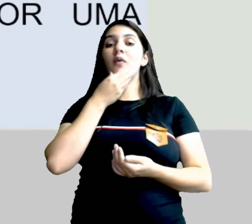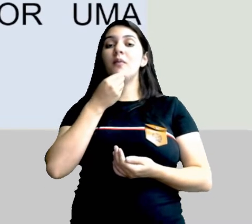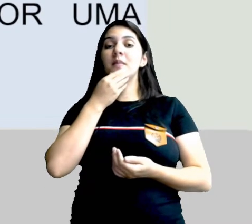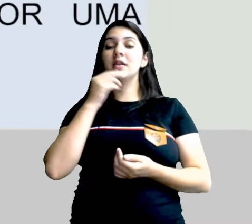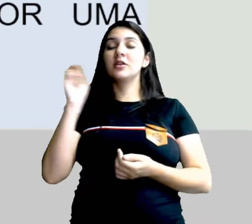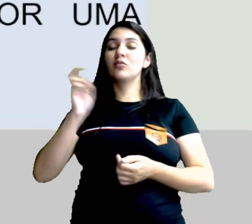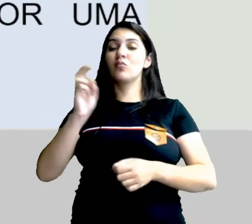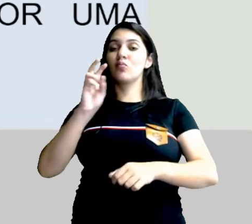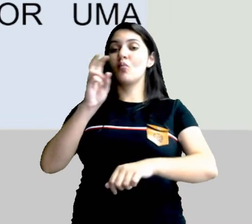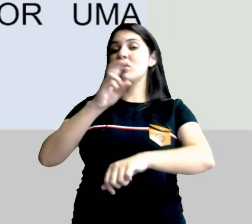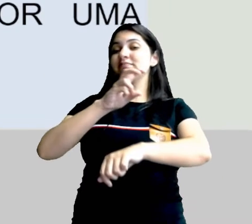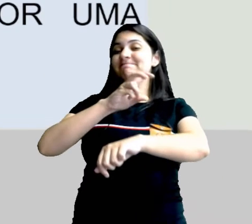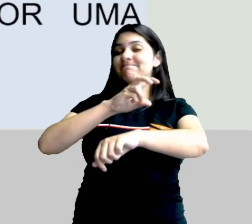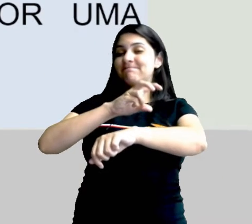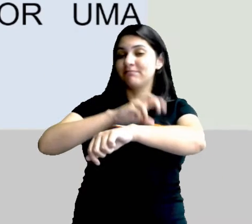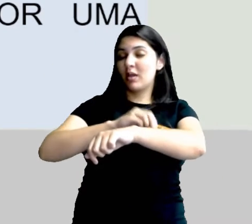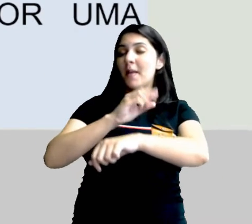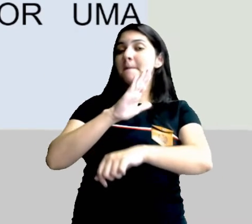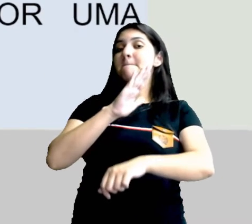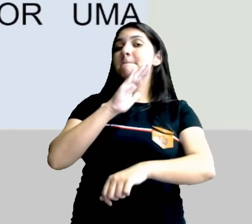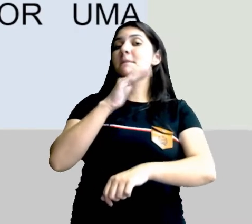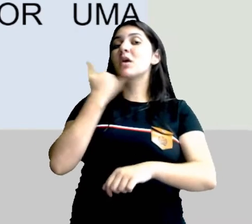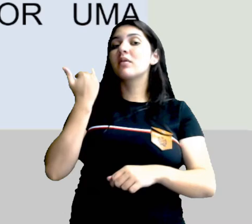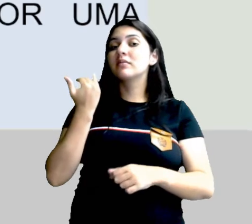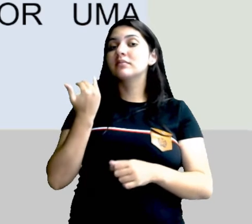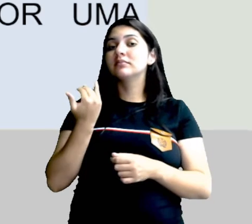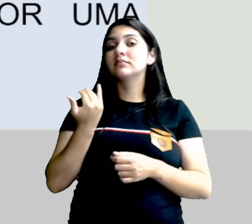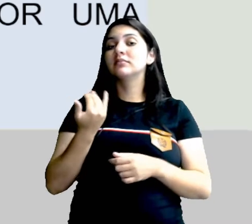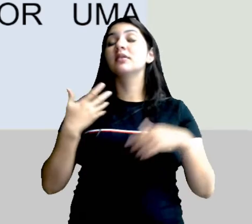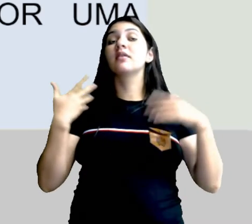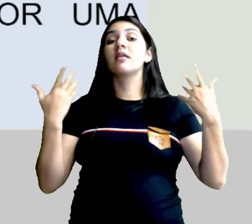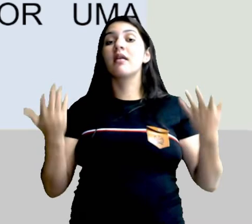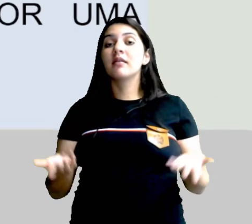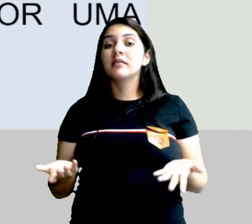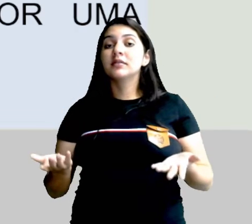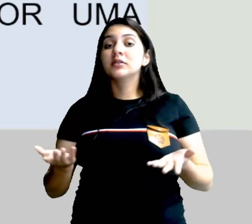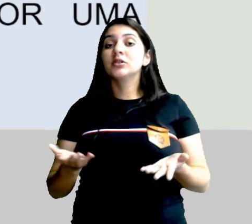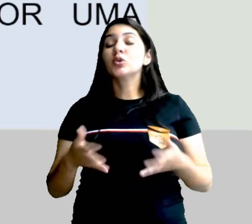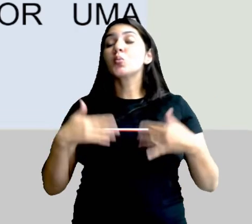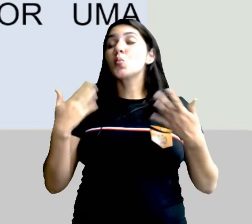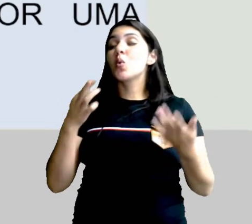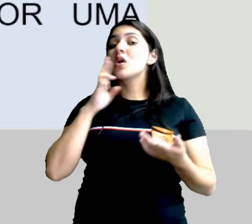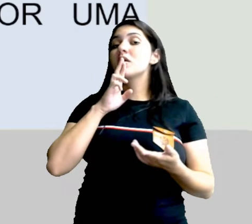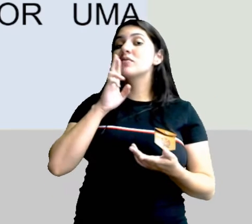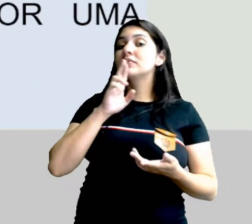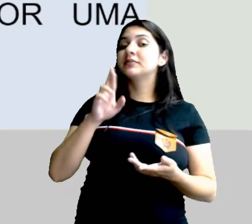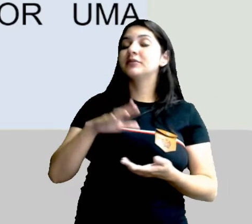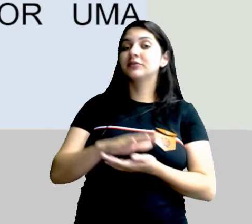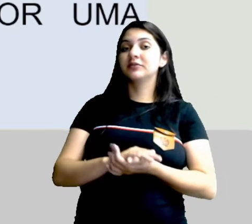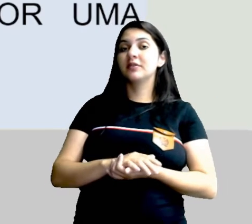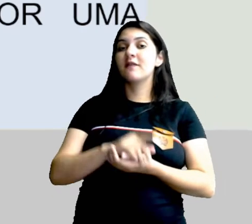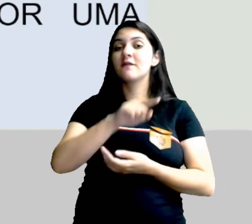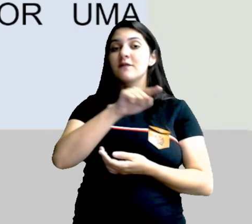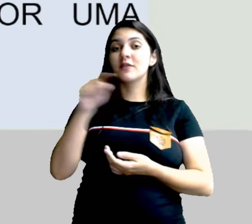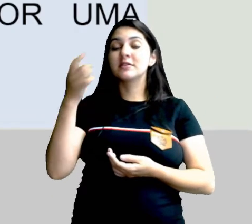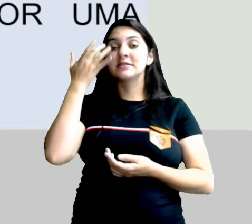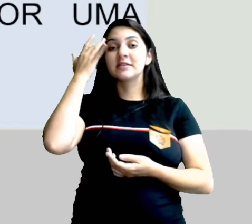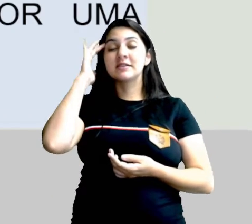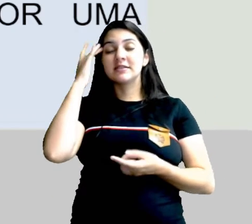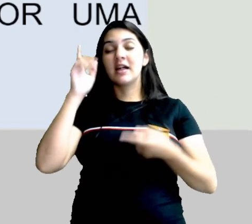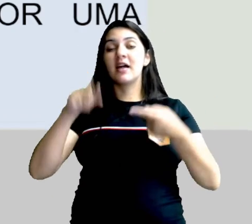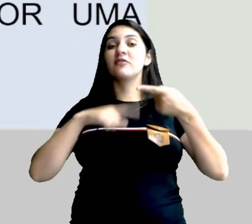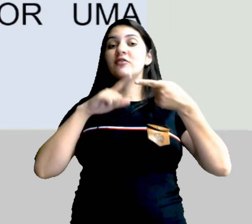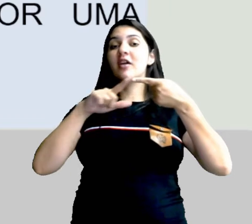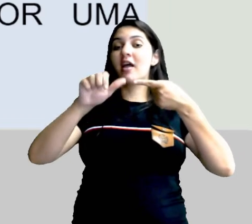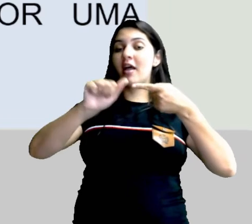Catubaré foi picado por uma serpente e morreu. E aí, qual é a resposta? Vocês acham que é